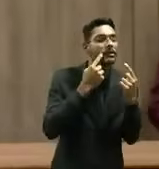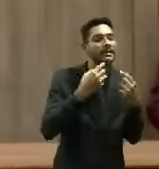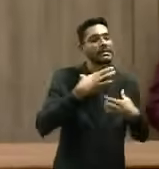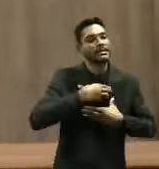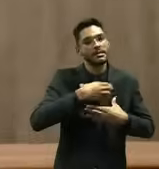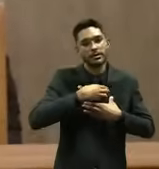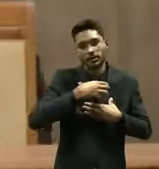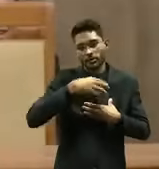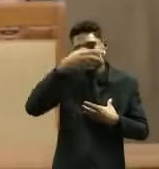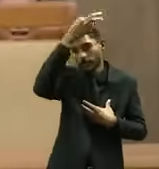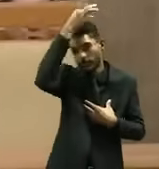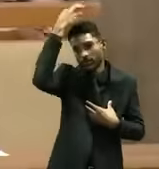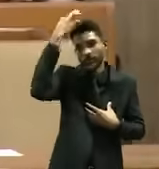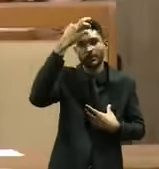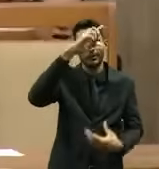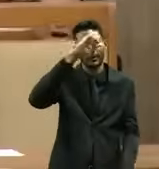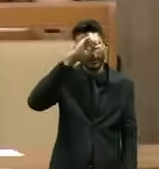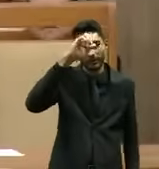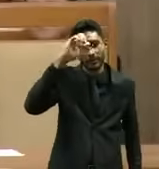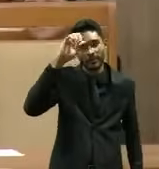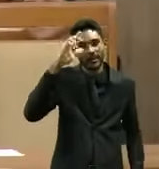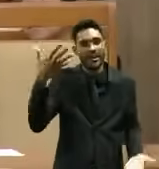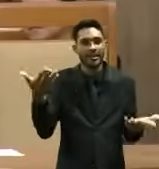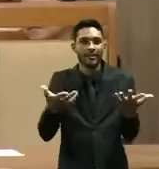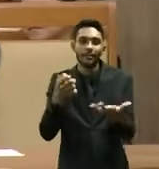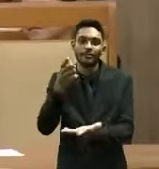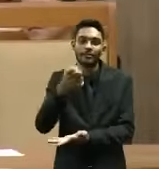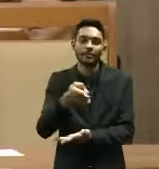agora tu tá com negó aleluia Jesus